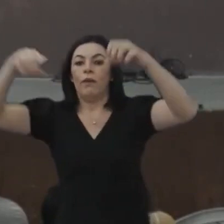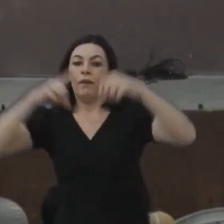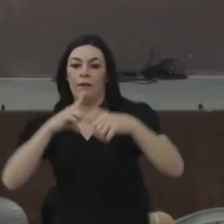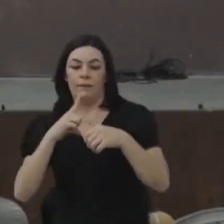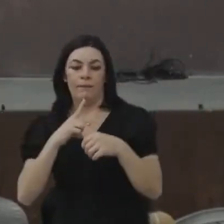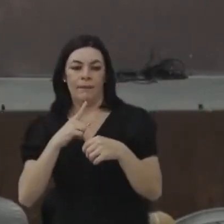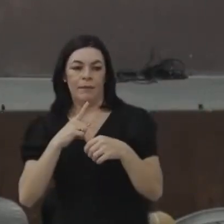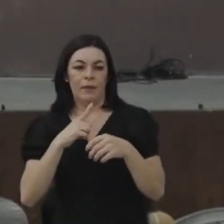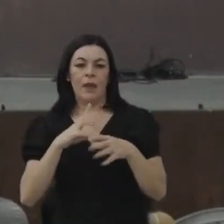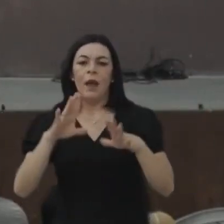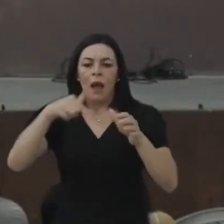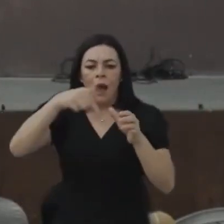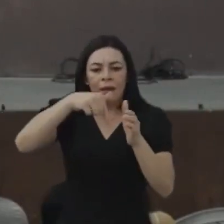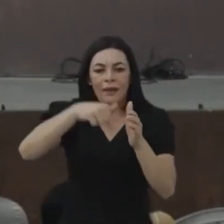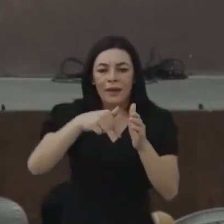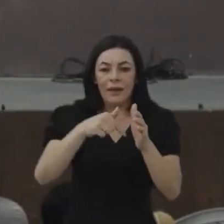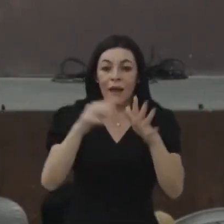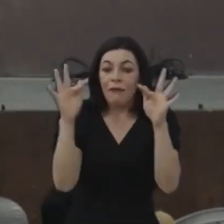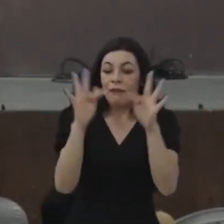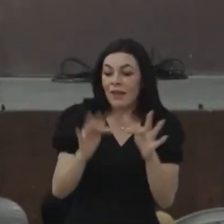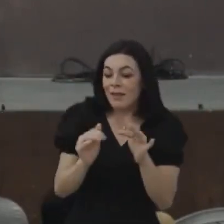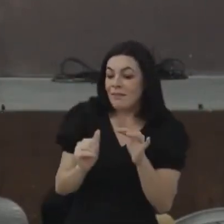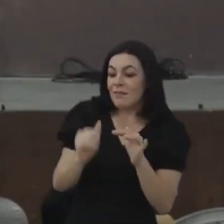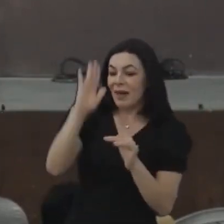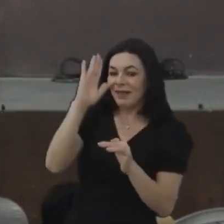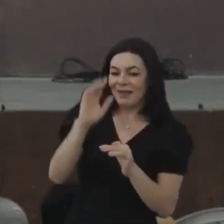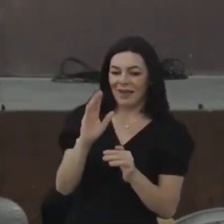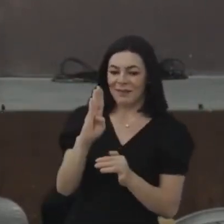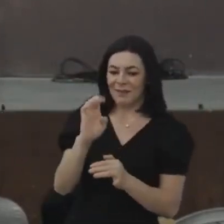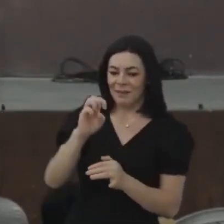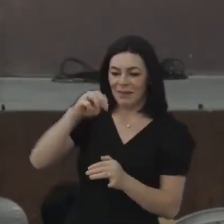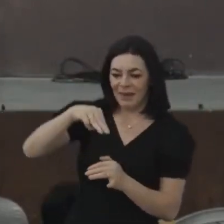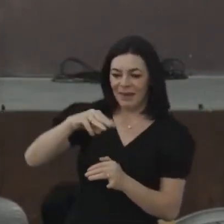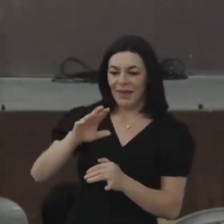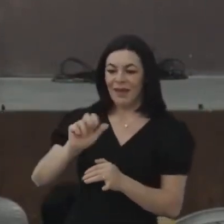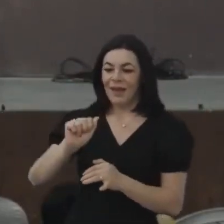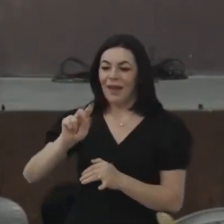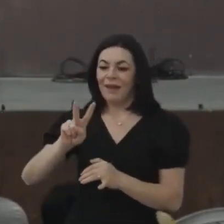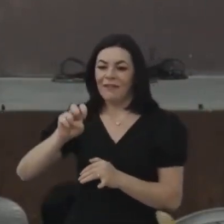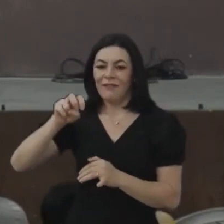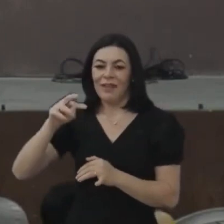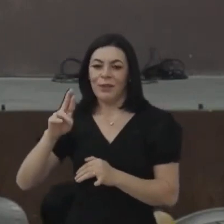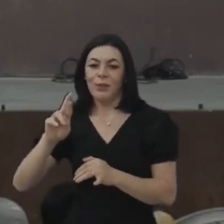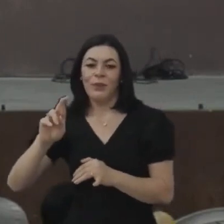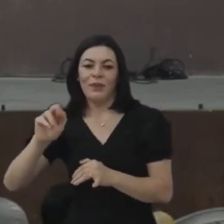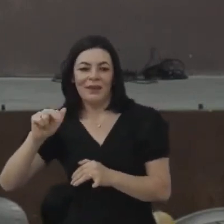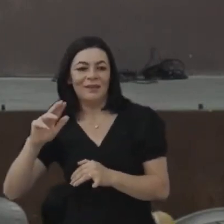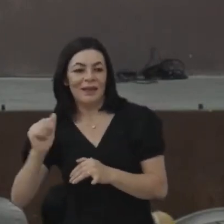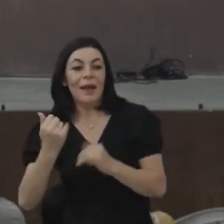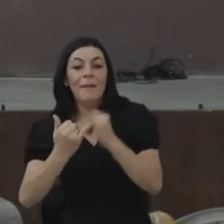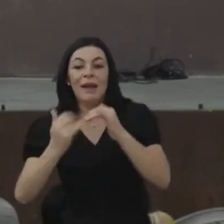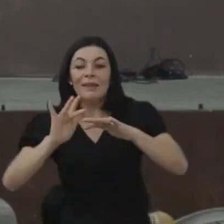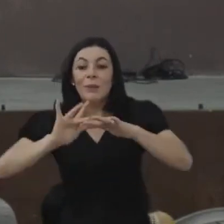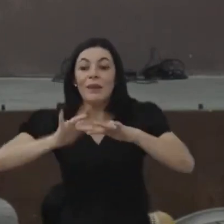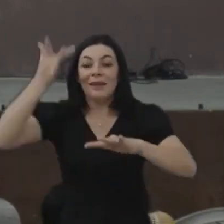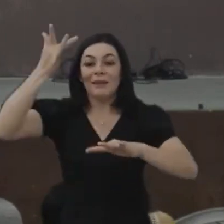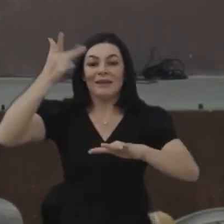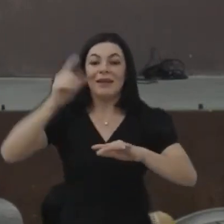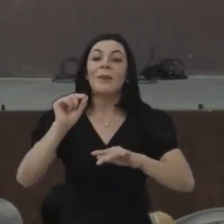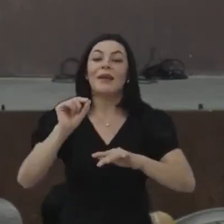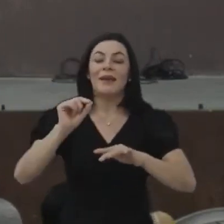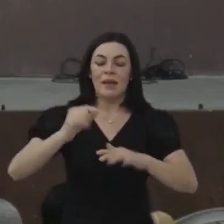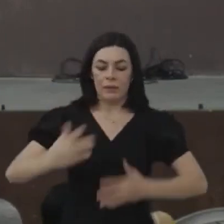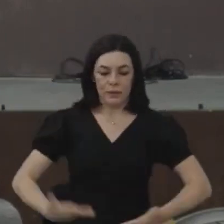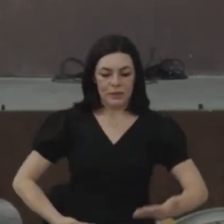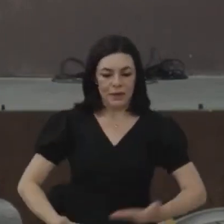As bem-aventuranças aqui diante de nós, ela chega a um clímax que aponta que os servos do Senhor, que são chamados